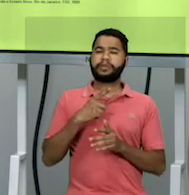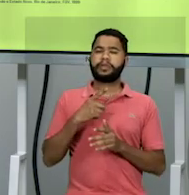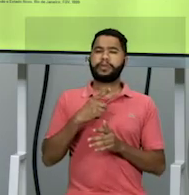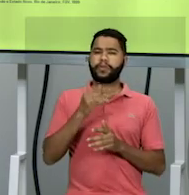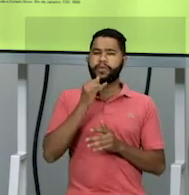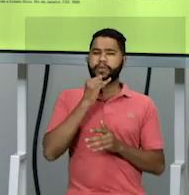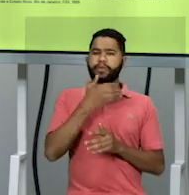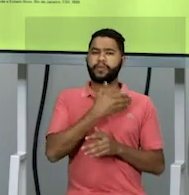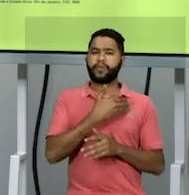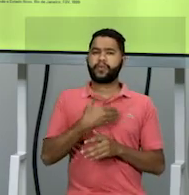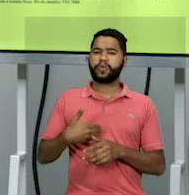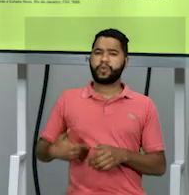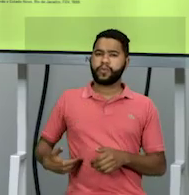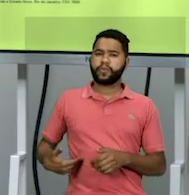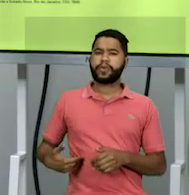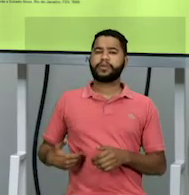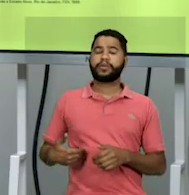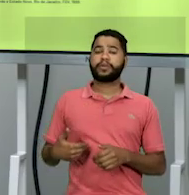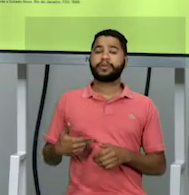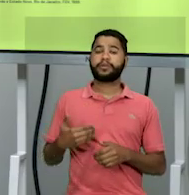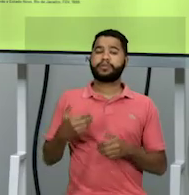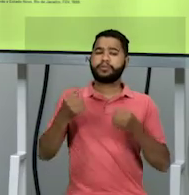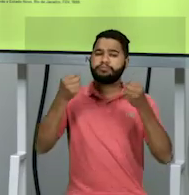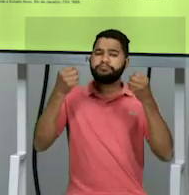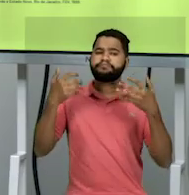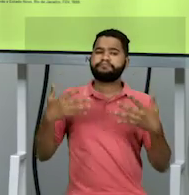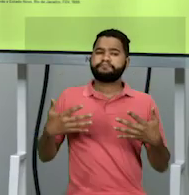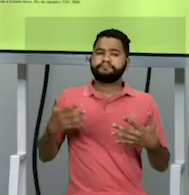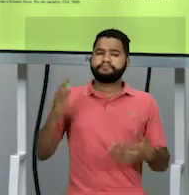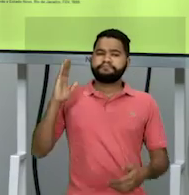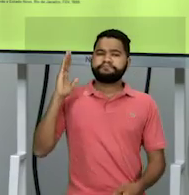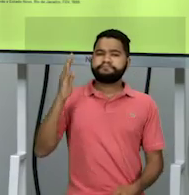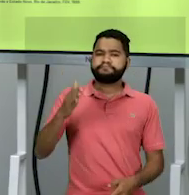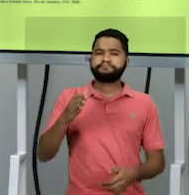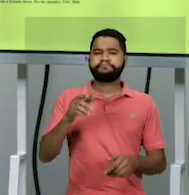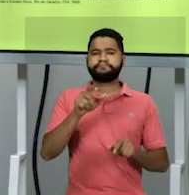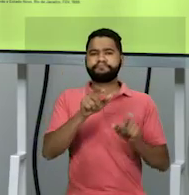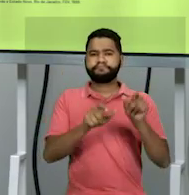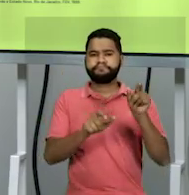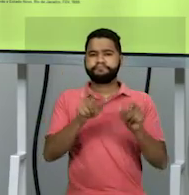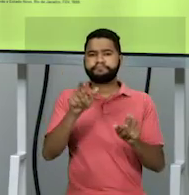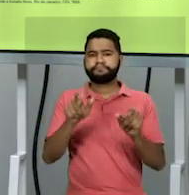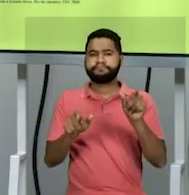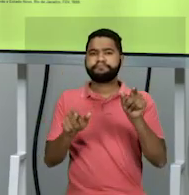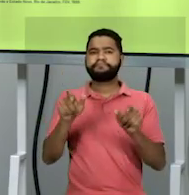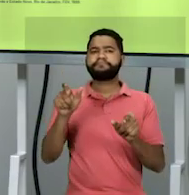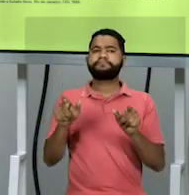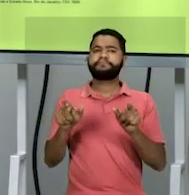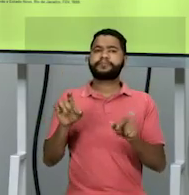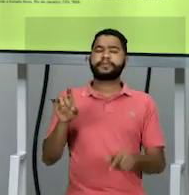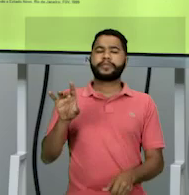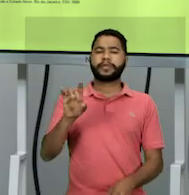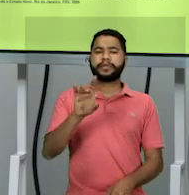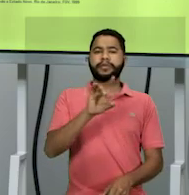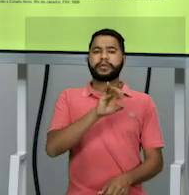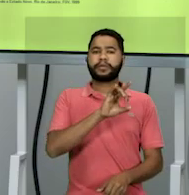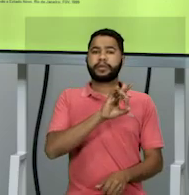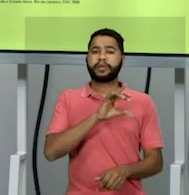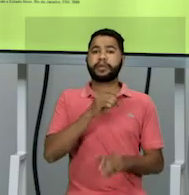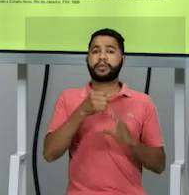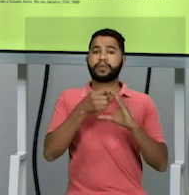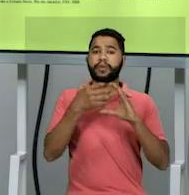os governantes que vão estar falando diretamente às massas, né? E que aí cada um com